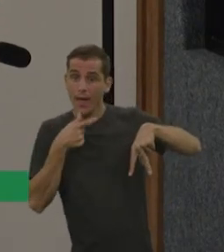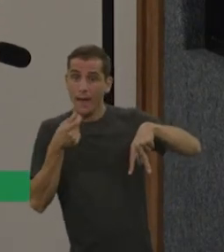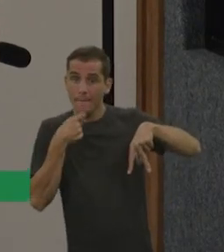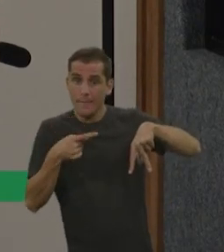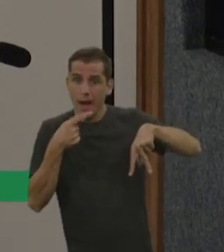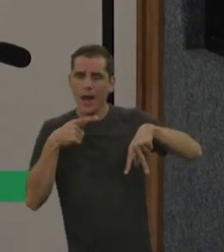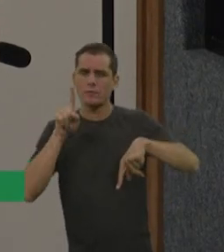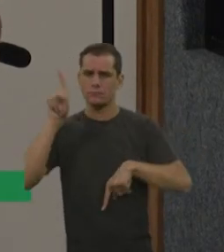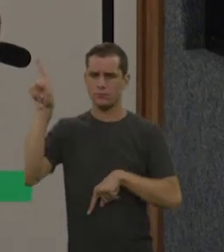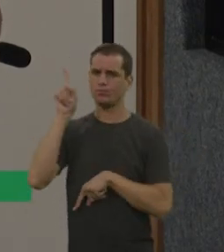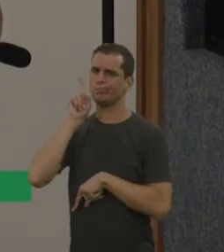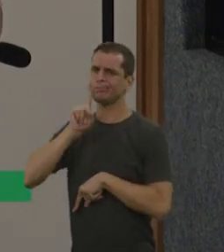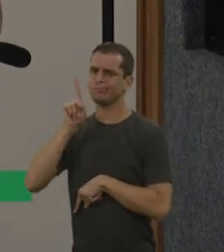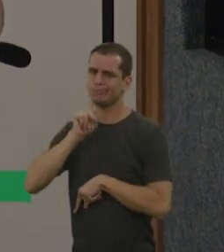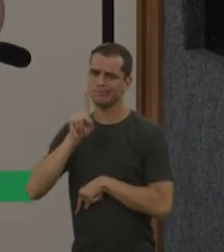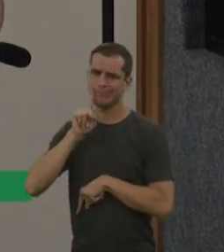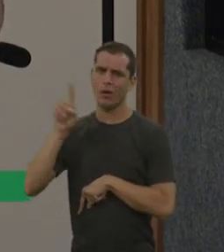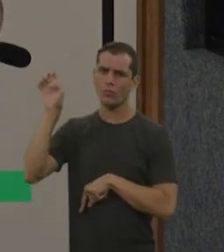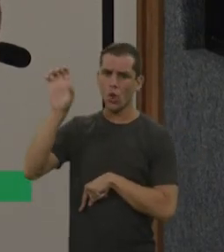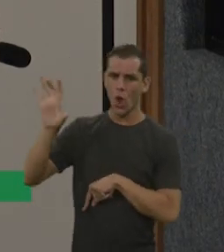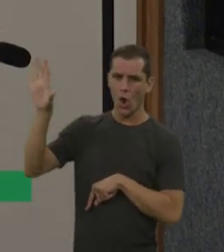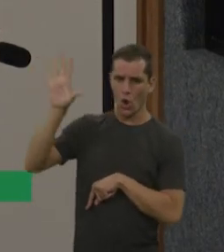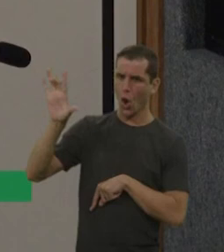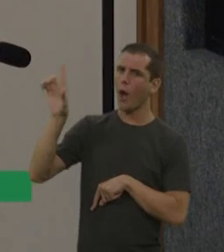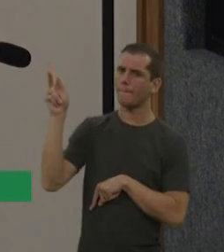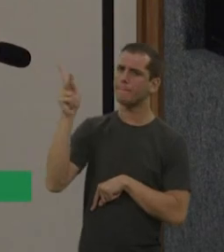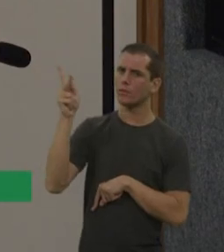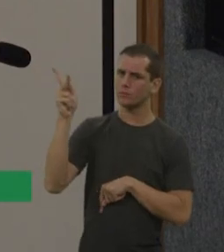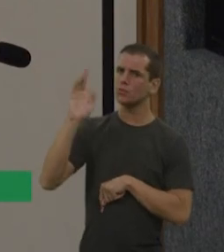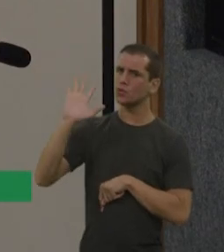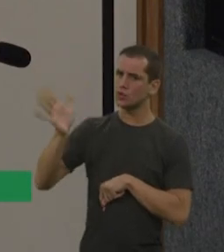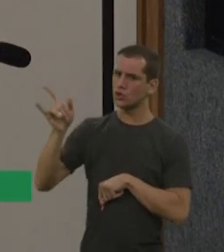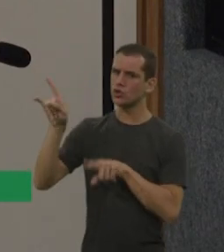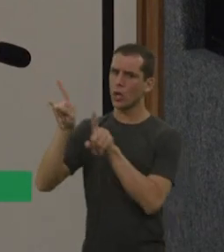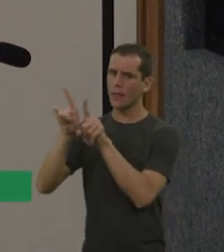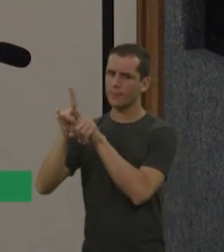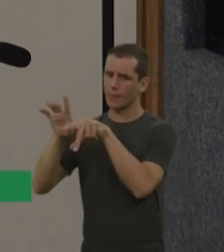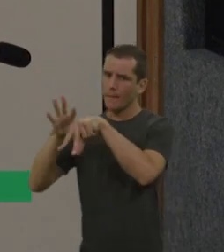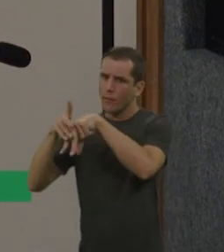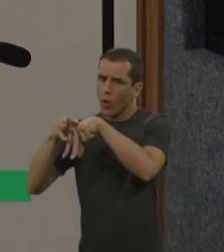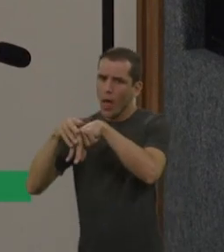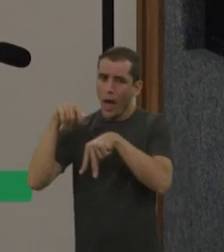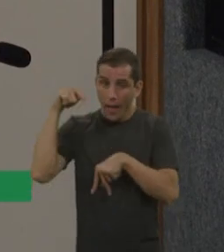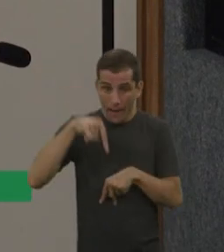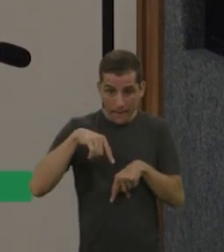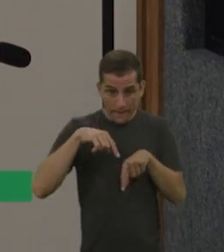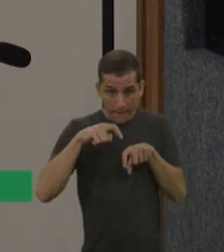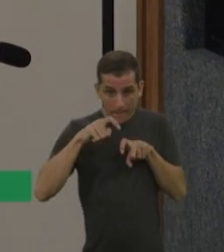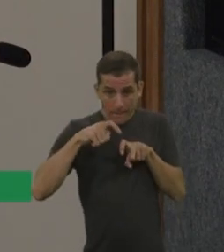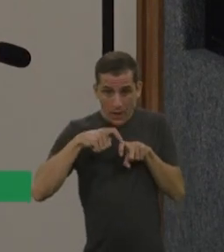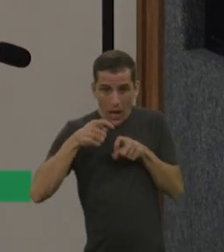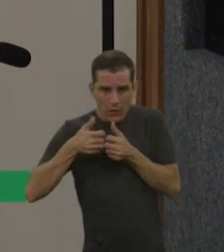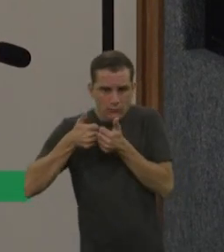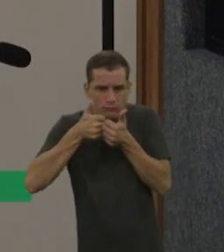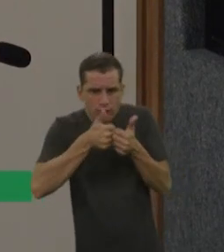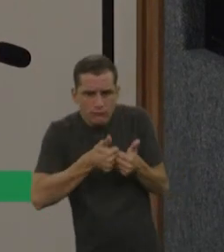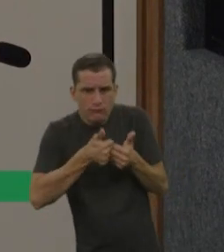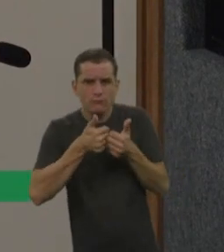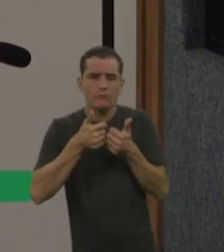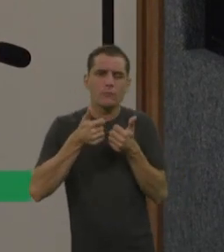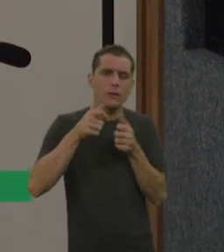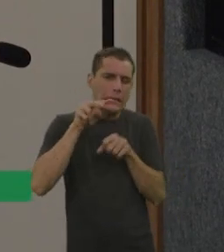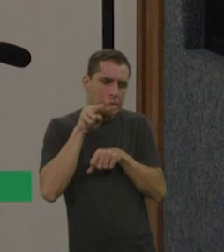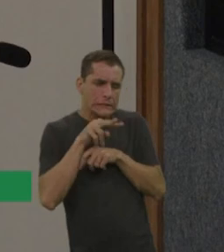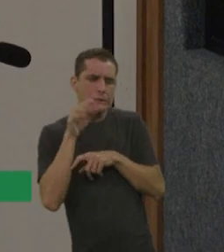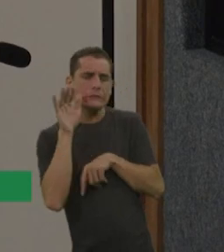né? E aí eles começaram a fazer todo o acompanhamento, efeitos colaterais, e ajustaram tempo de infusão